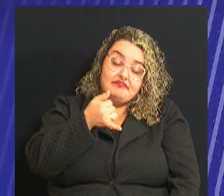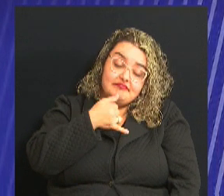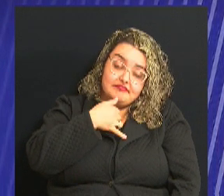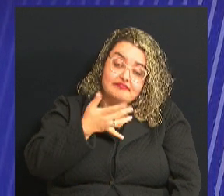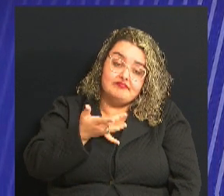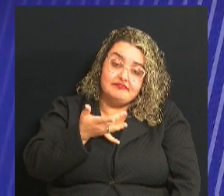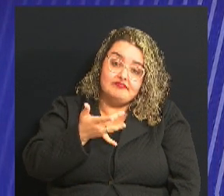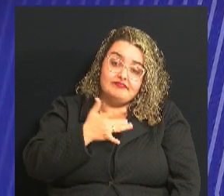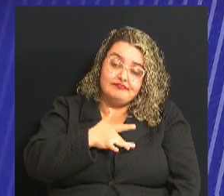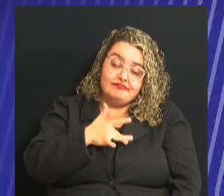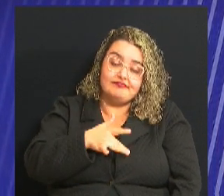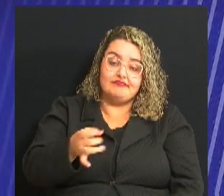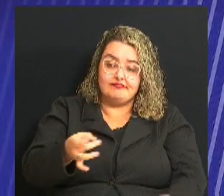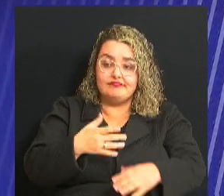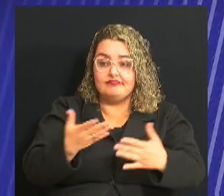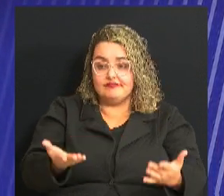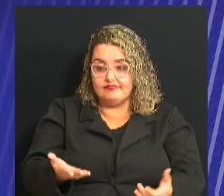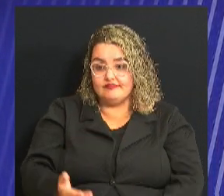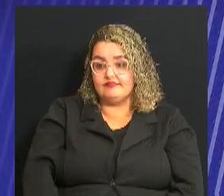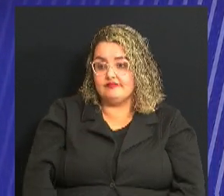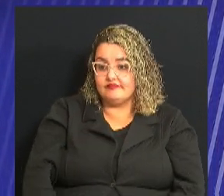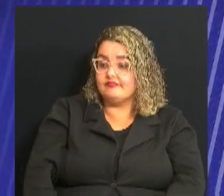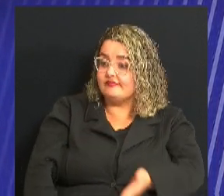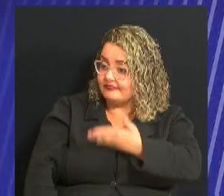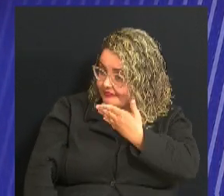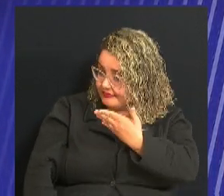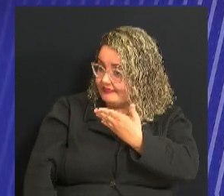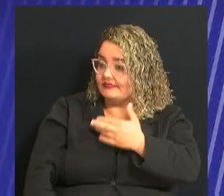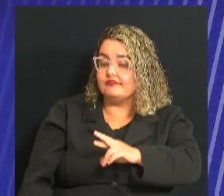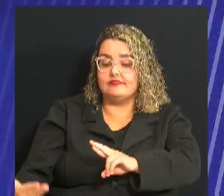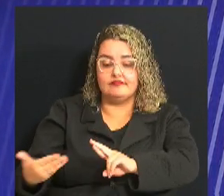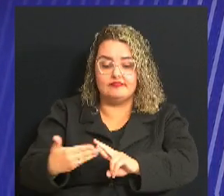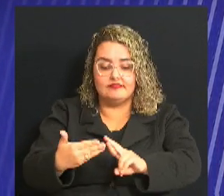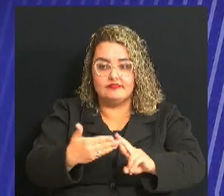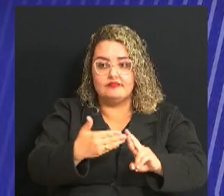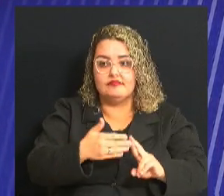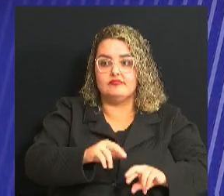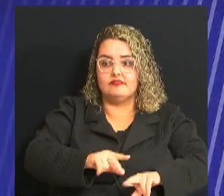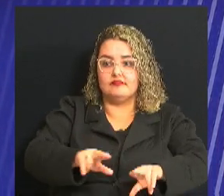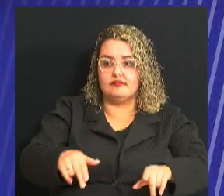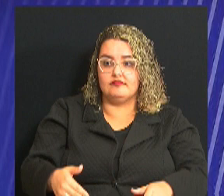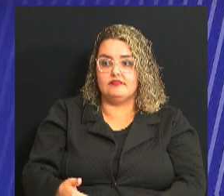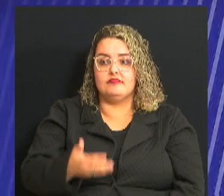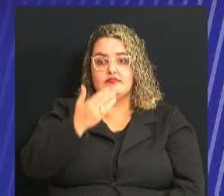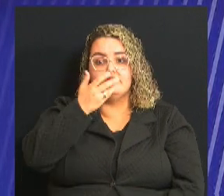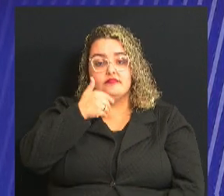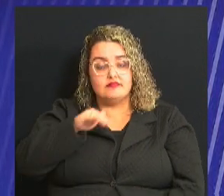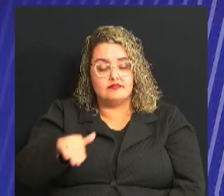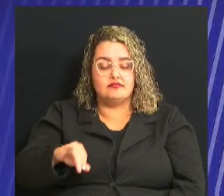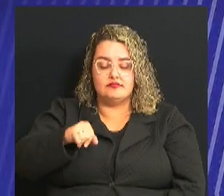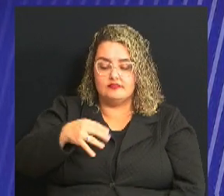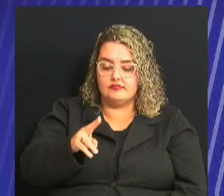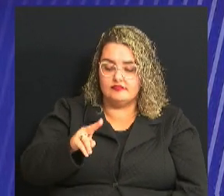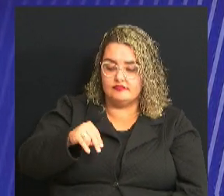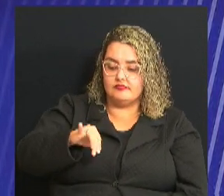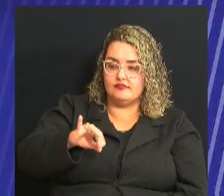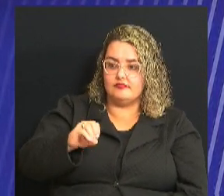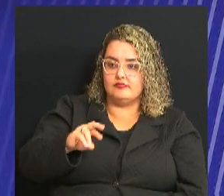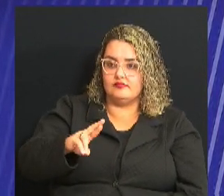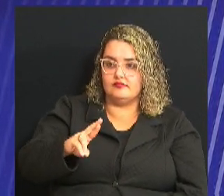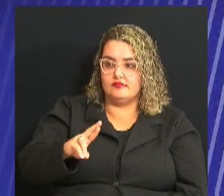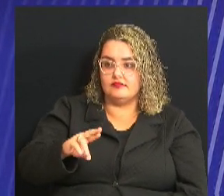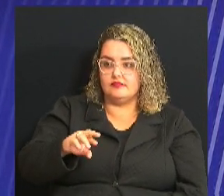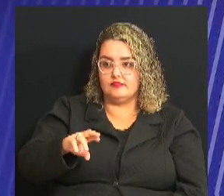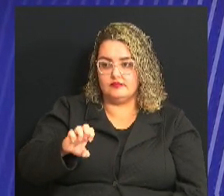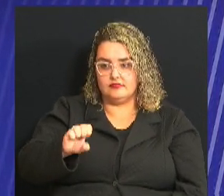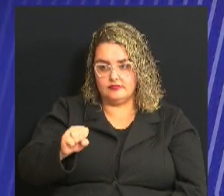Campinas em diversas competições juvenis e juniores. Posteriormente, graduou-se em administração de